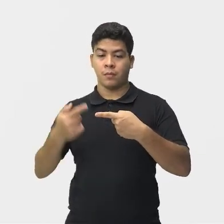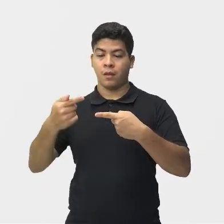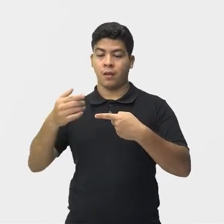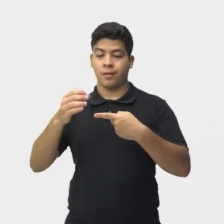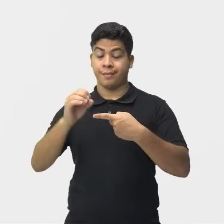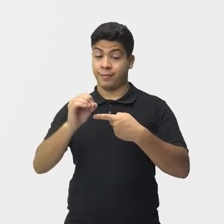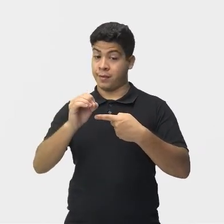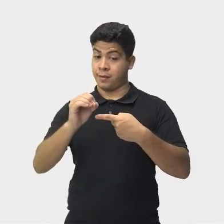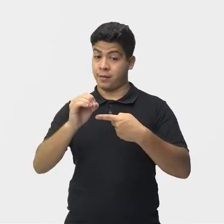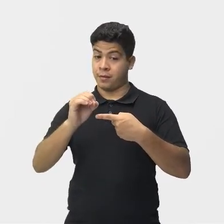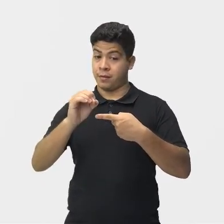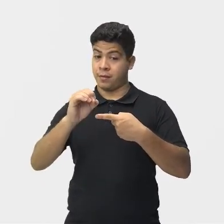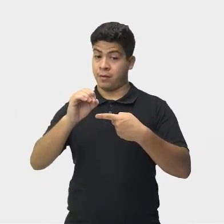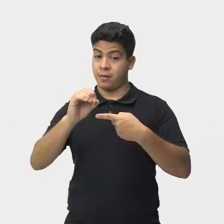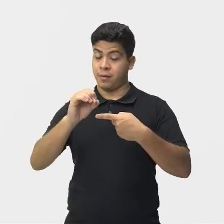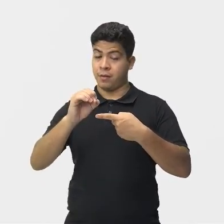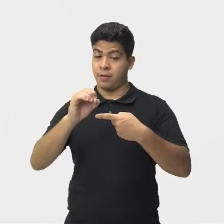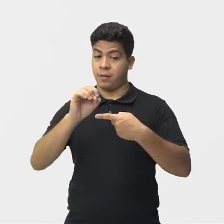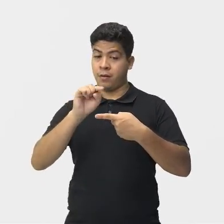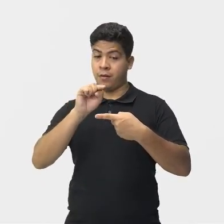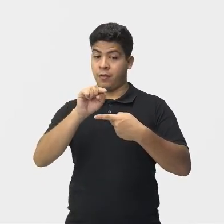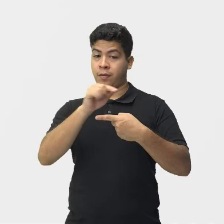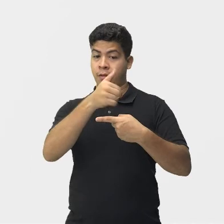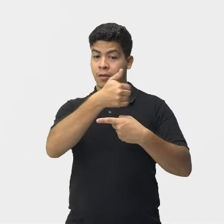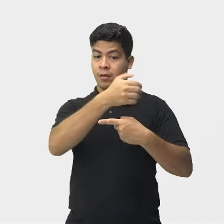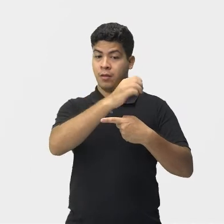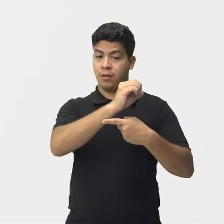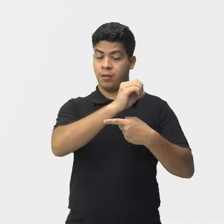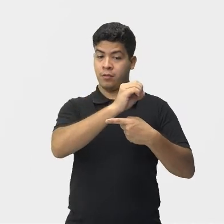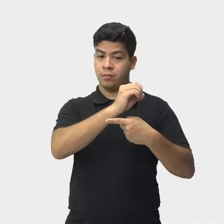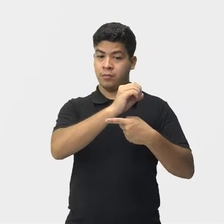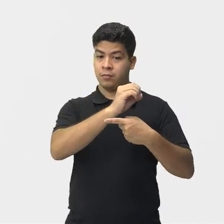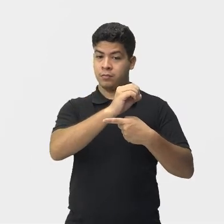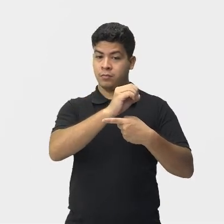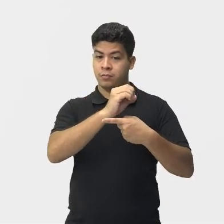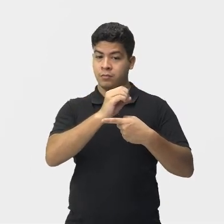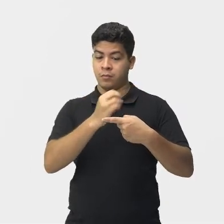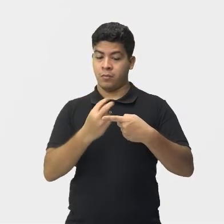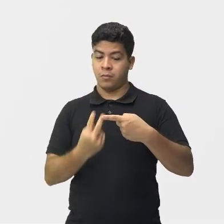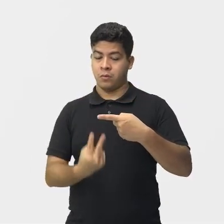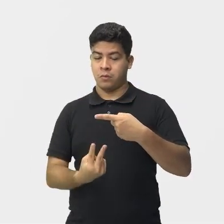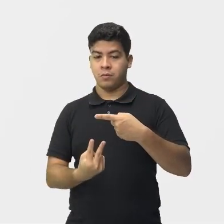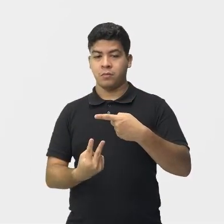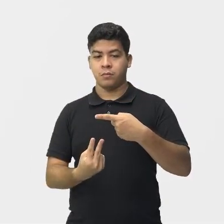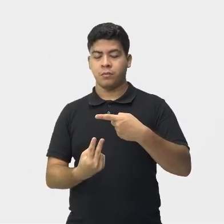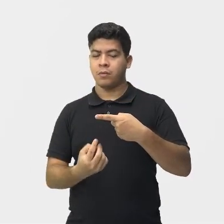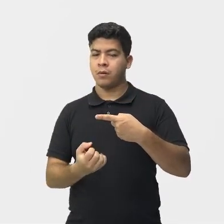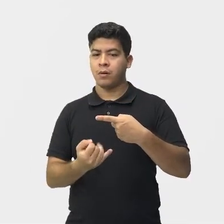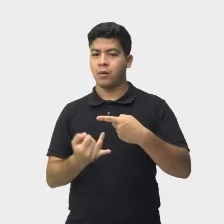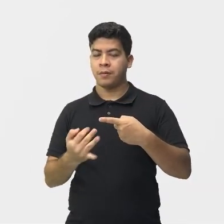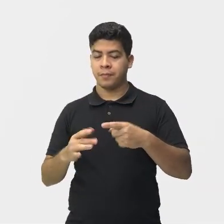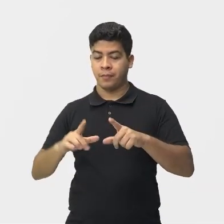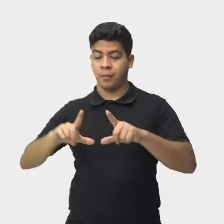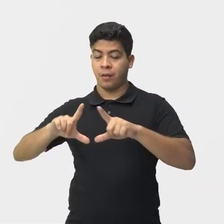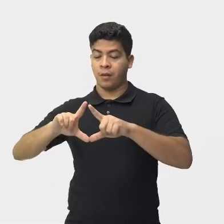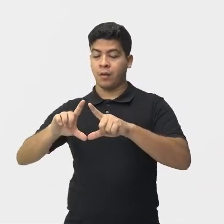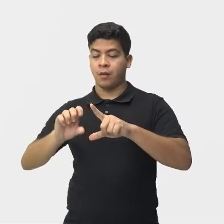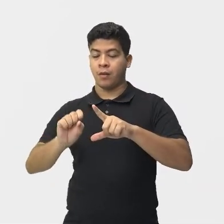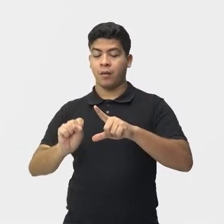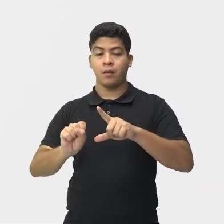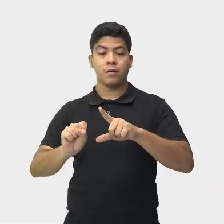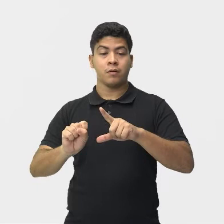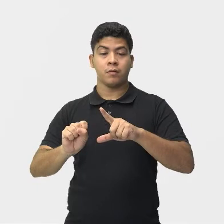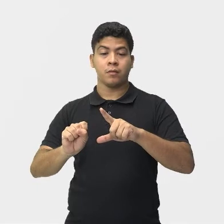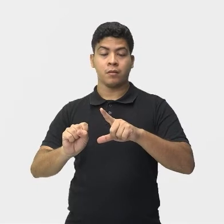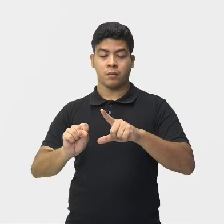fazer a conta que está dentro do parênteses primeiro, que é 45 mais 25, dá 70,